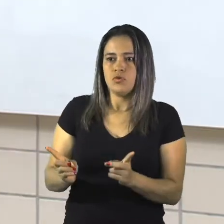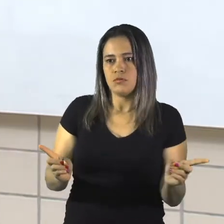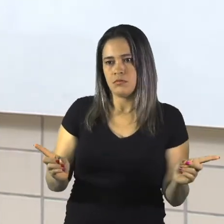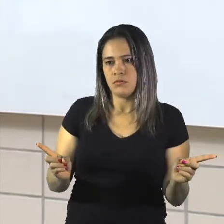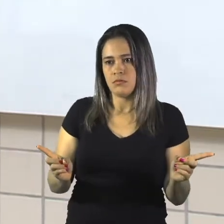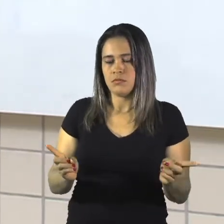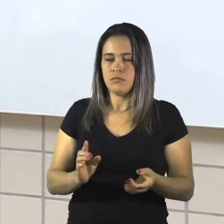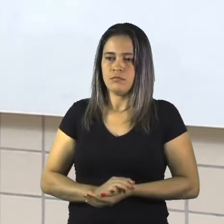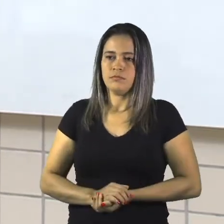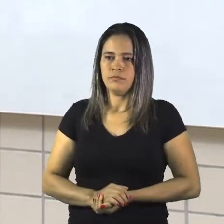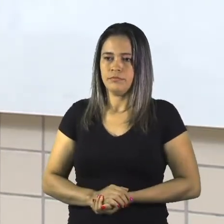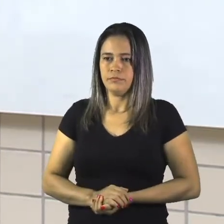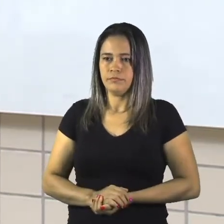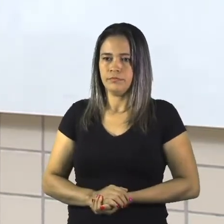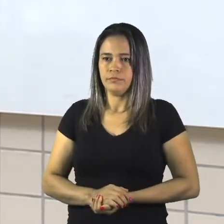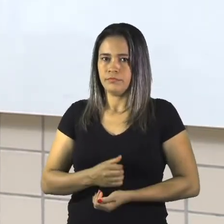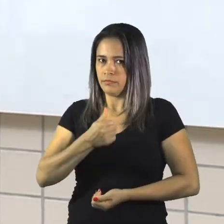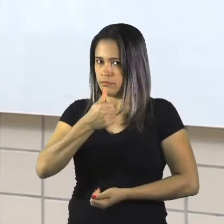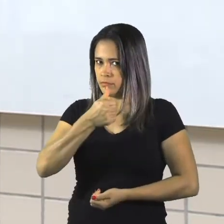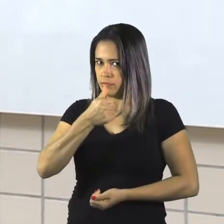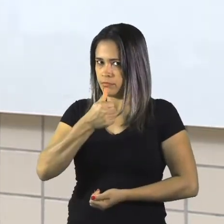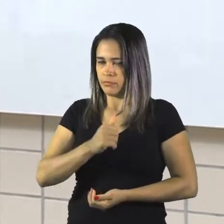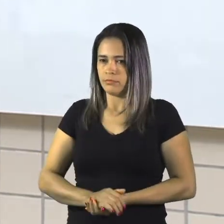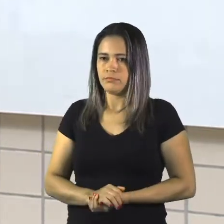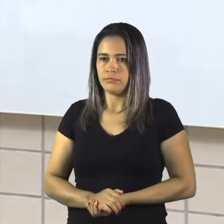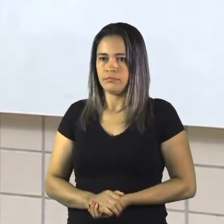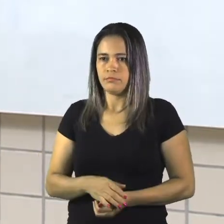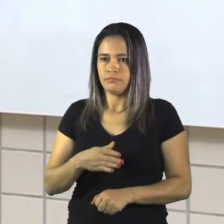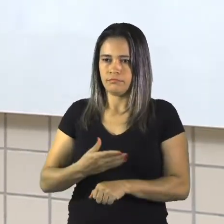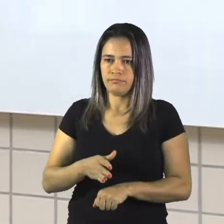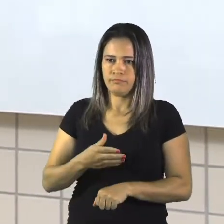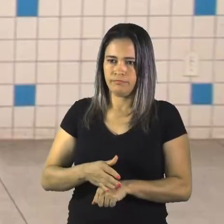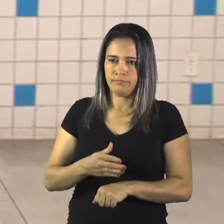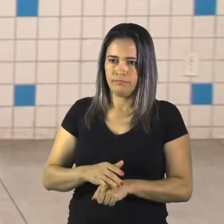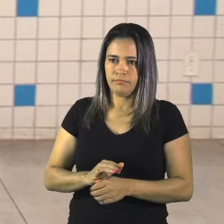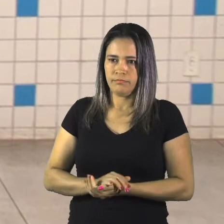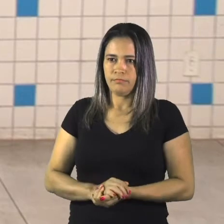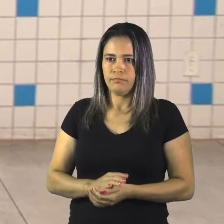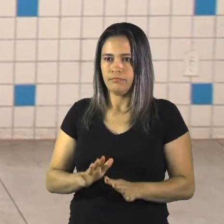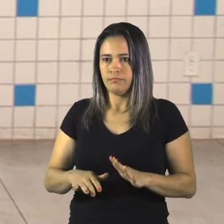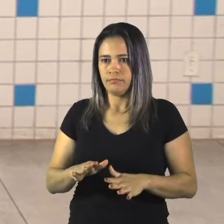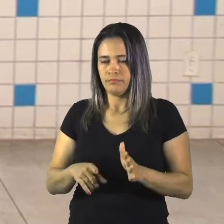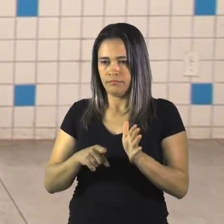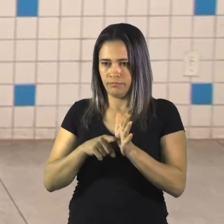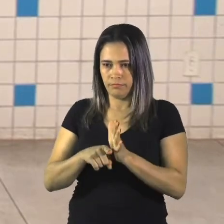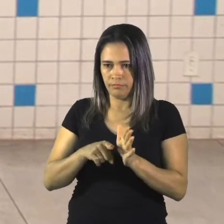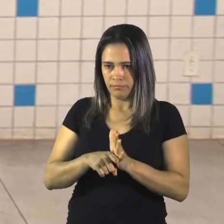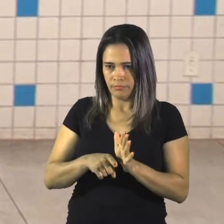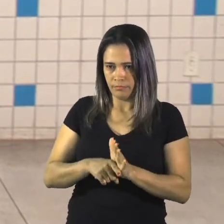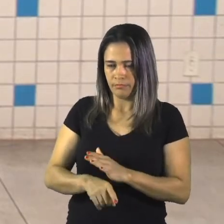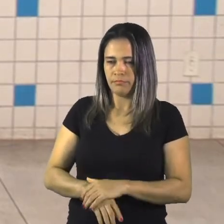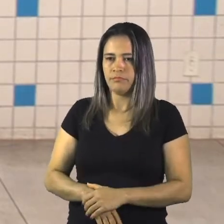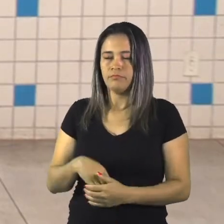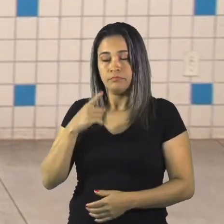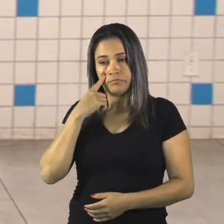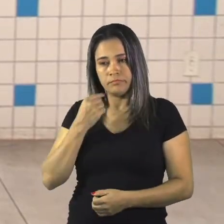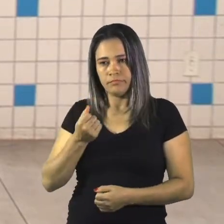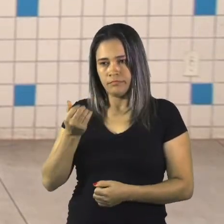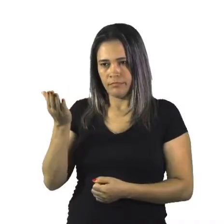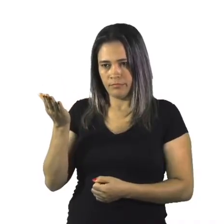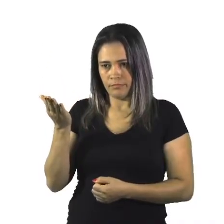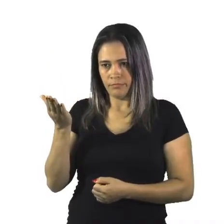a esquerda. Beleza? Vamos exercitar isso um pouquinho em alguns problemas, tá bom? Vai aparecer aí para